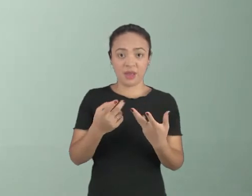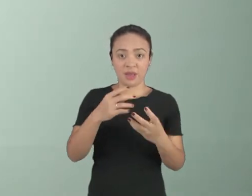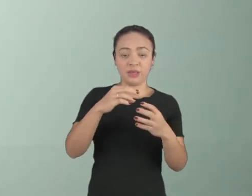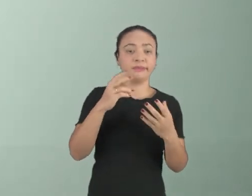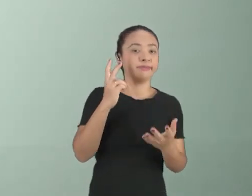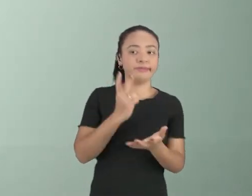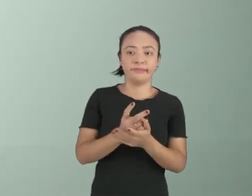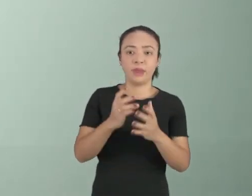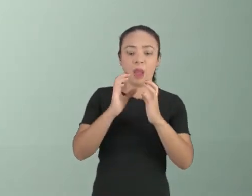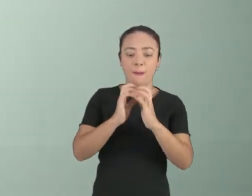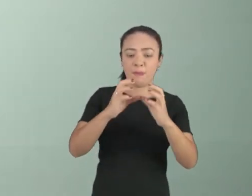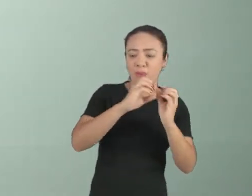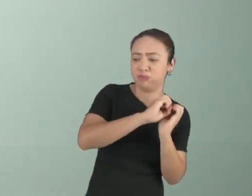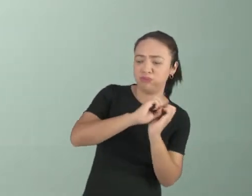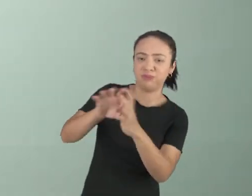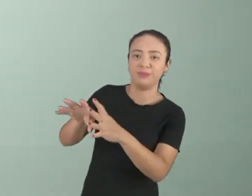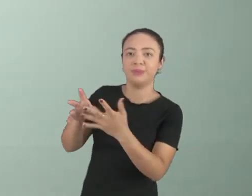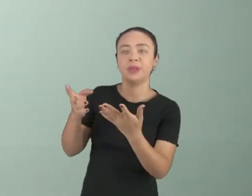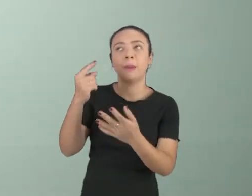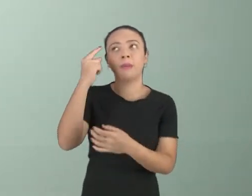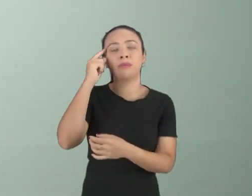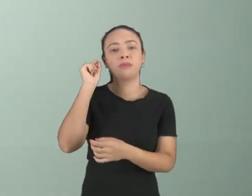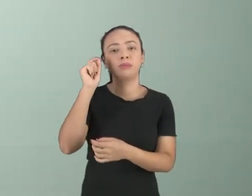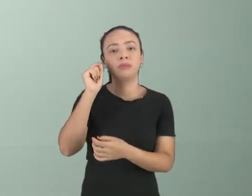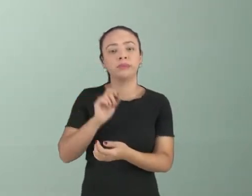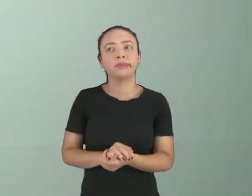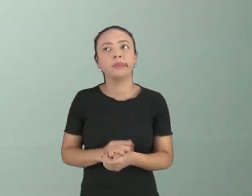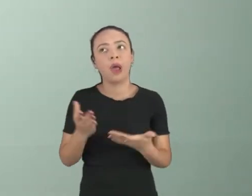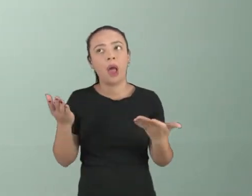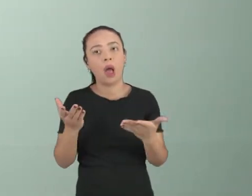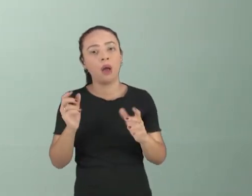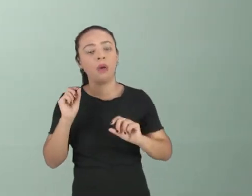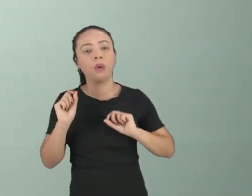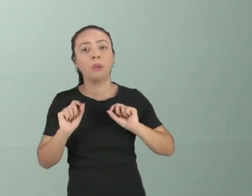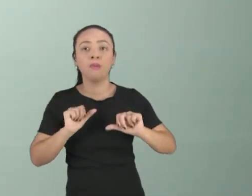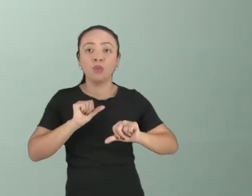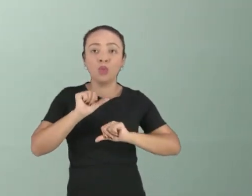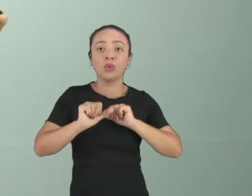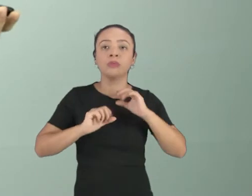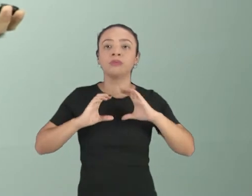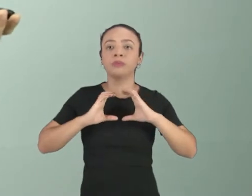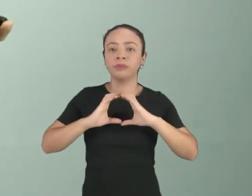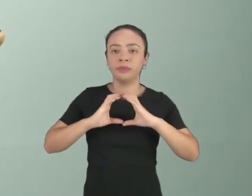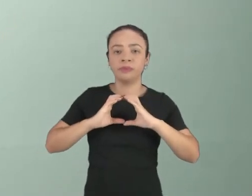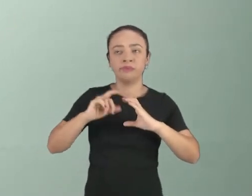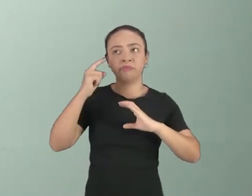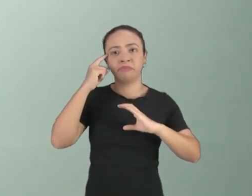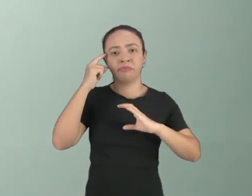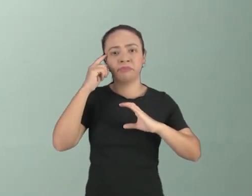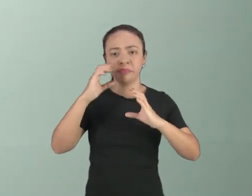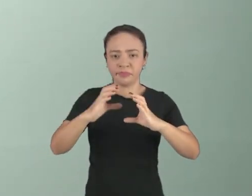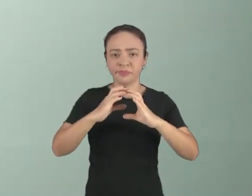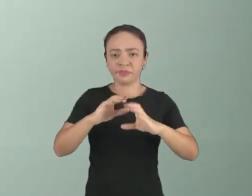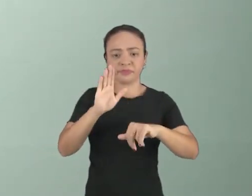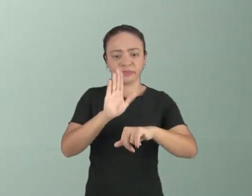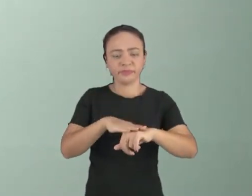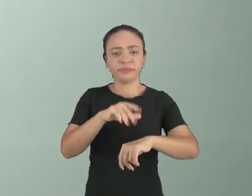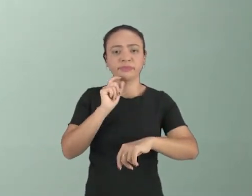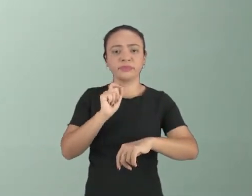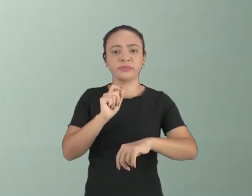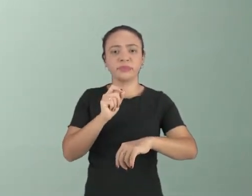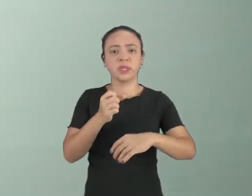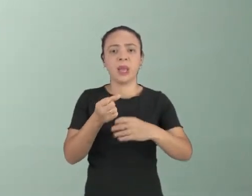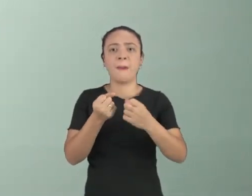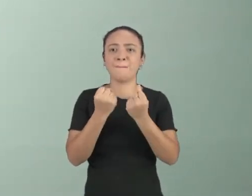jogo do que na quadra. Então o que foi que pensaram? Poxa, vamos então pegar e vamos mudar a bola, vamos pensar numa bola mais